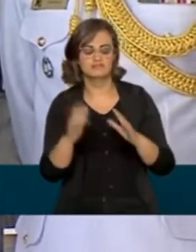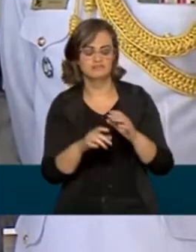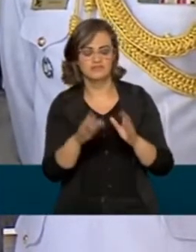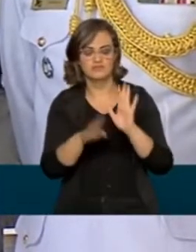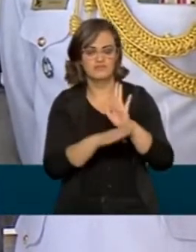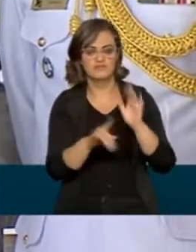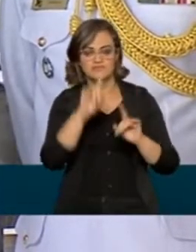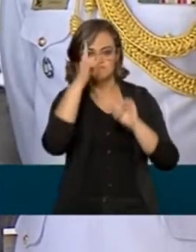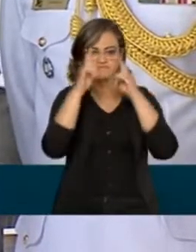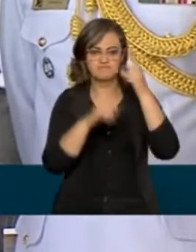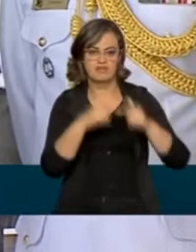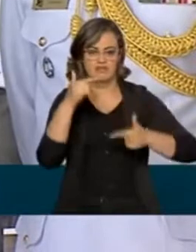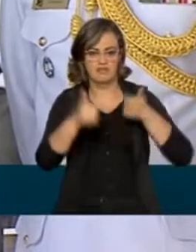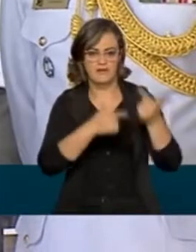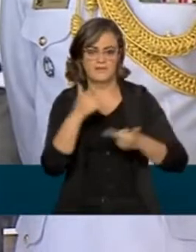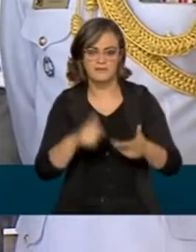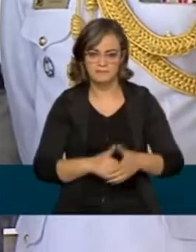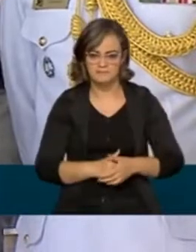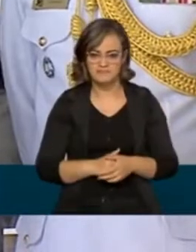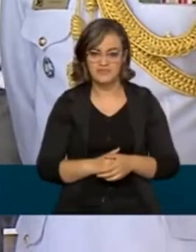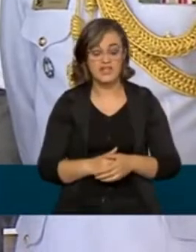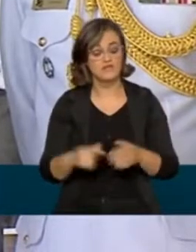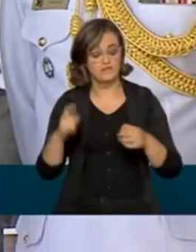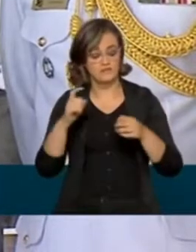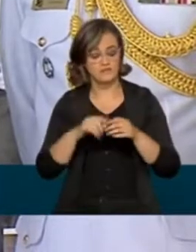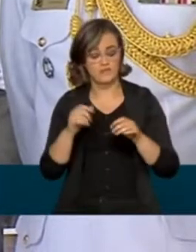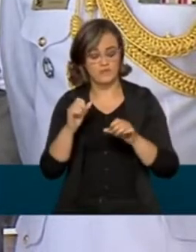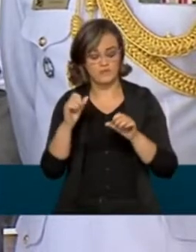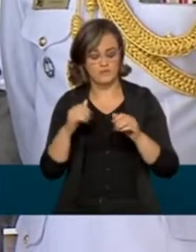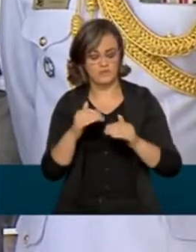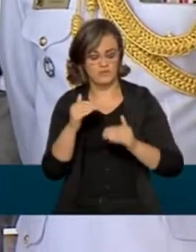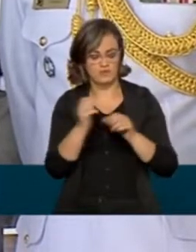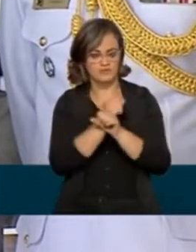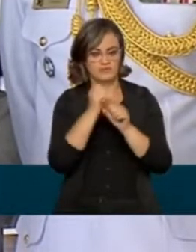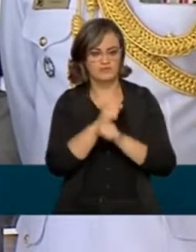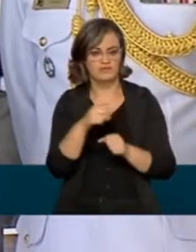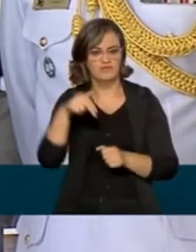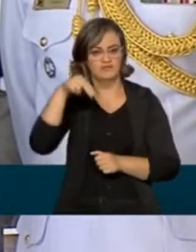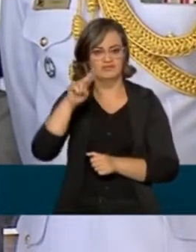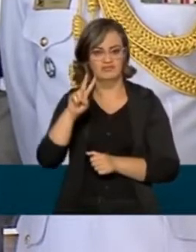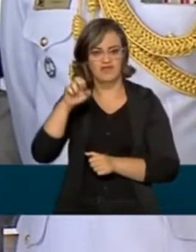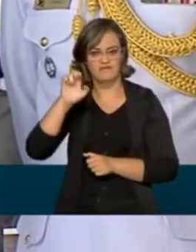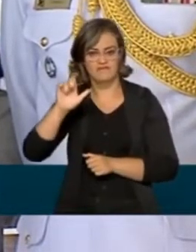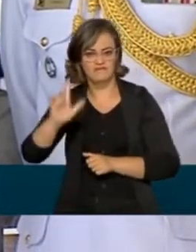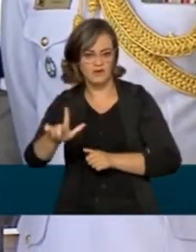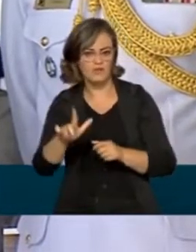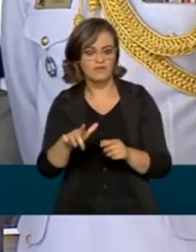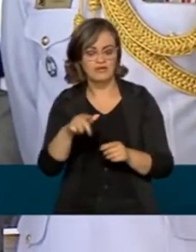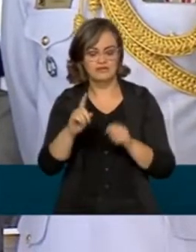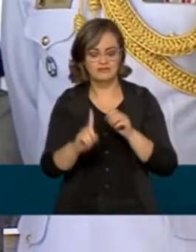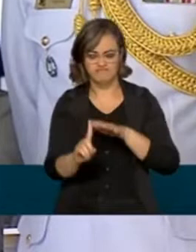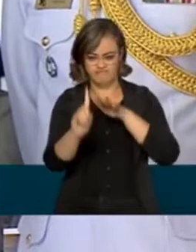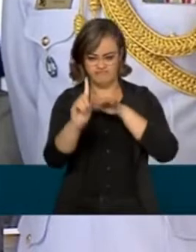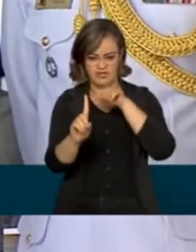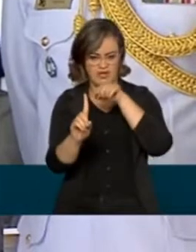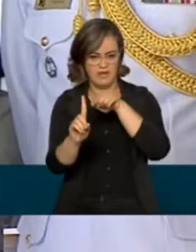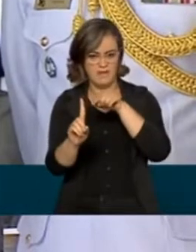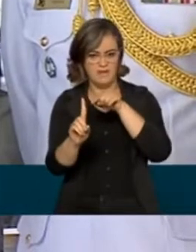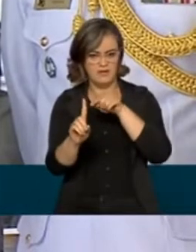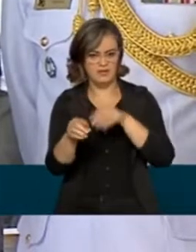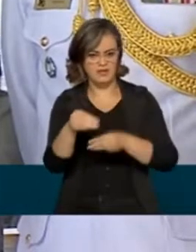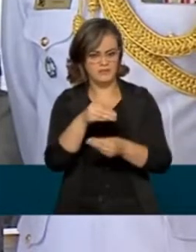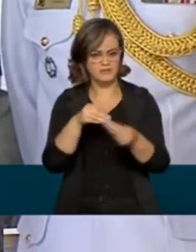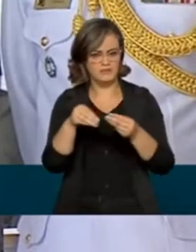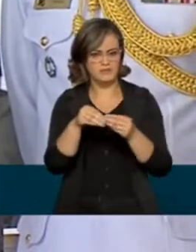empregos. Promoveu a retomada da construção naval, com a criação da Frente Parlamentar Mista da Marinha